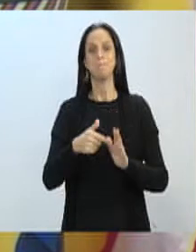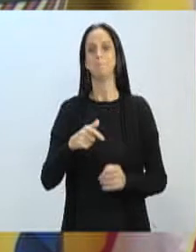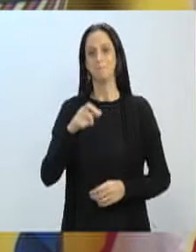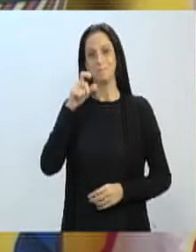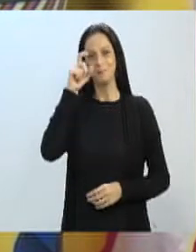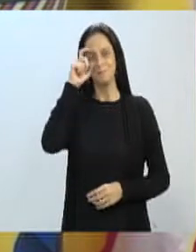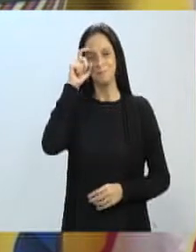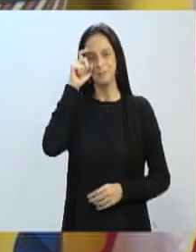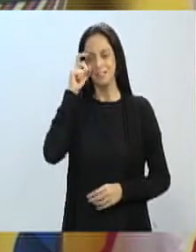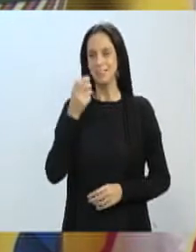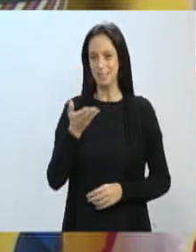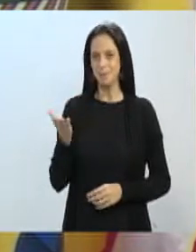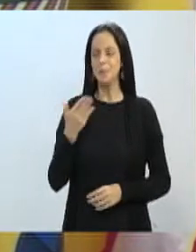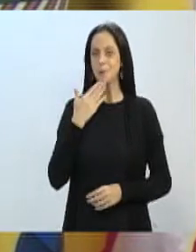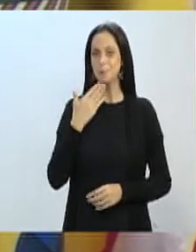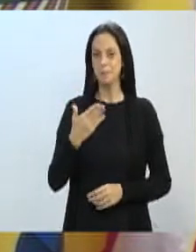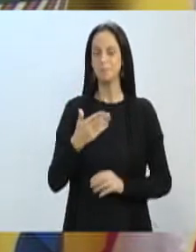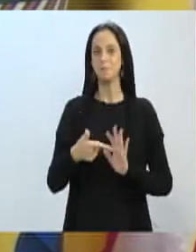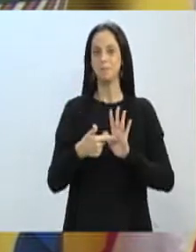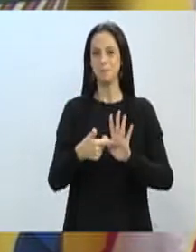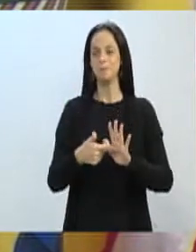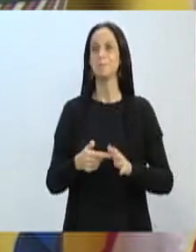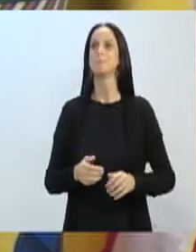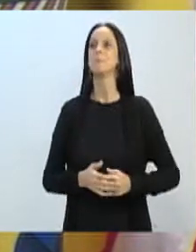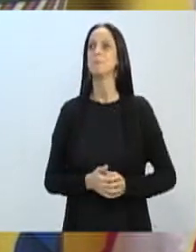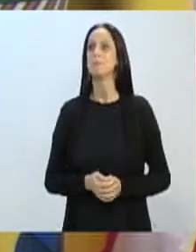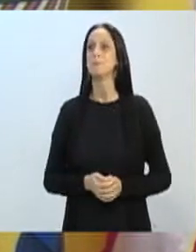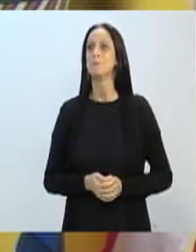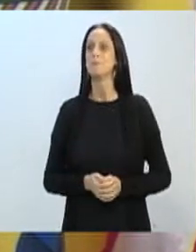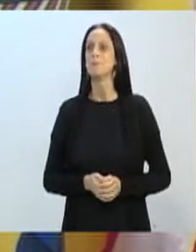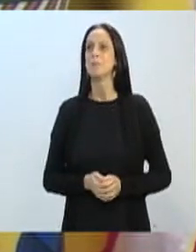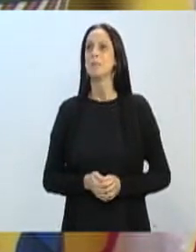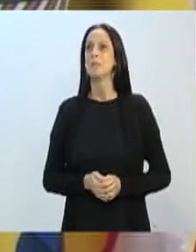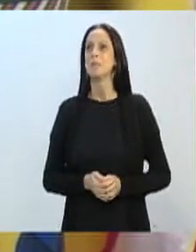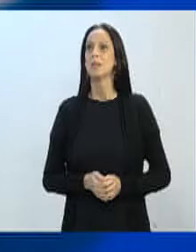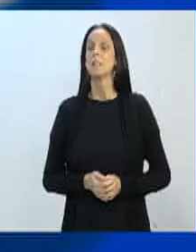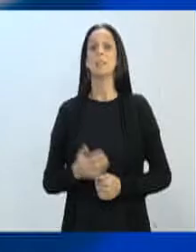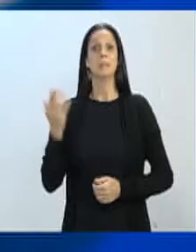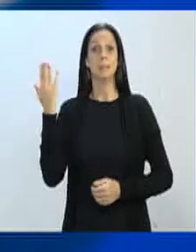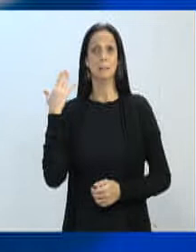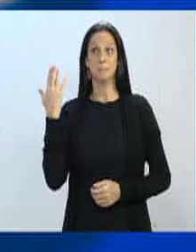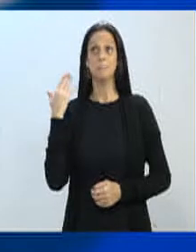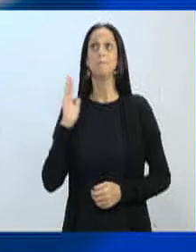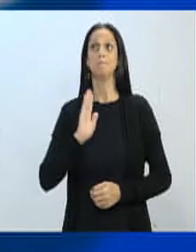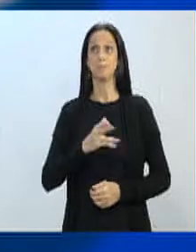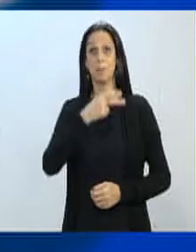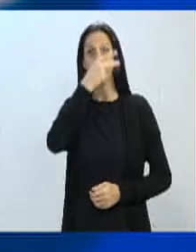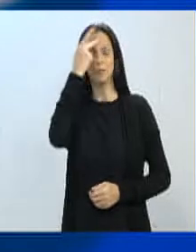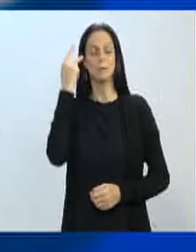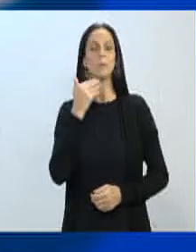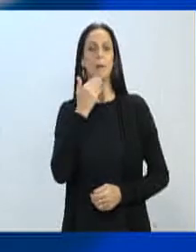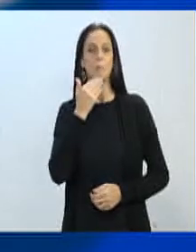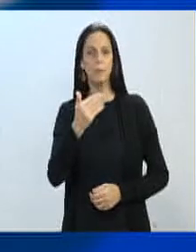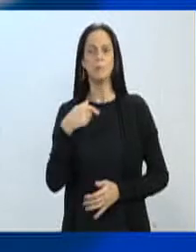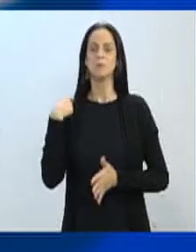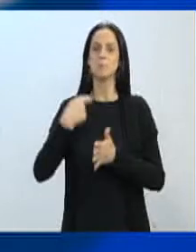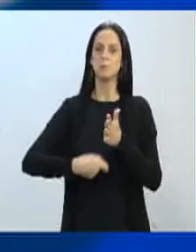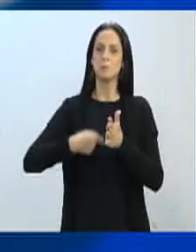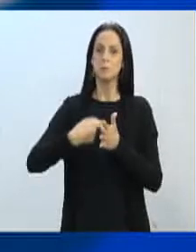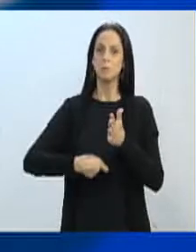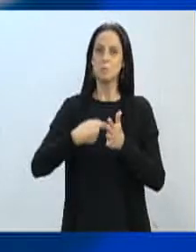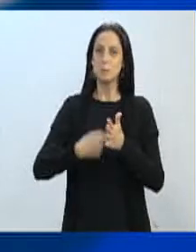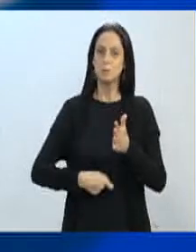tinha falado em outras sessões mas que viram a realidade Presidente nós recebemos pedidos de pessoas ligadas à luta do